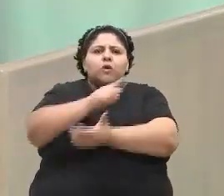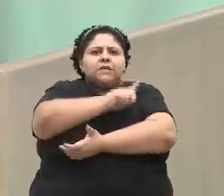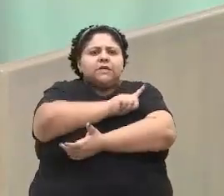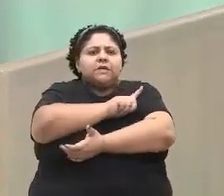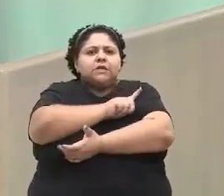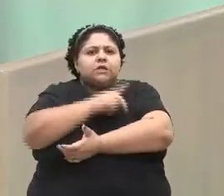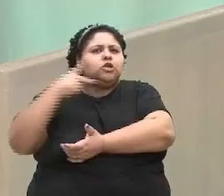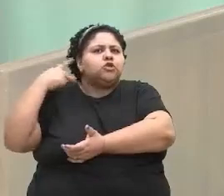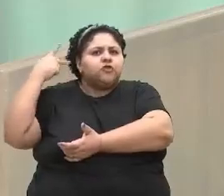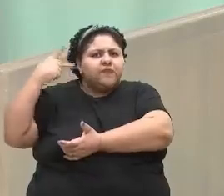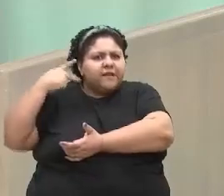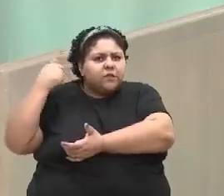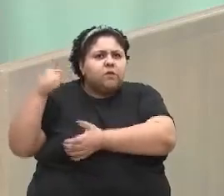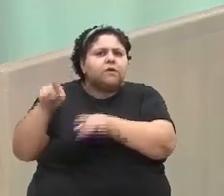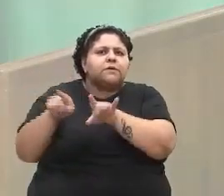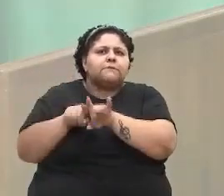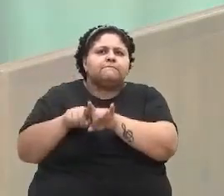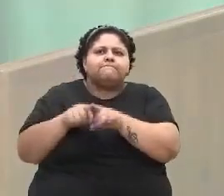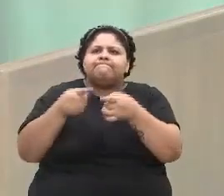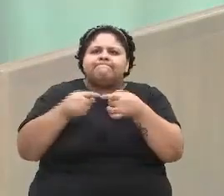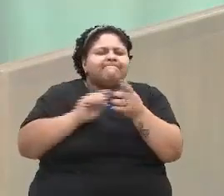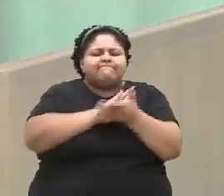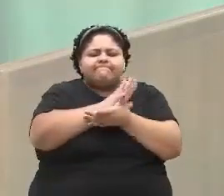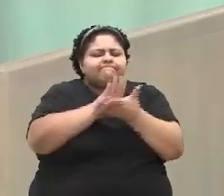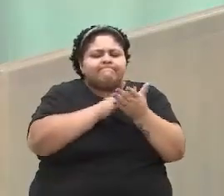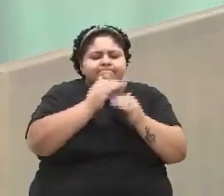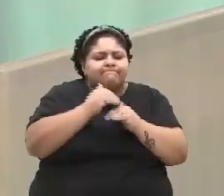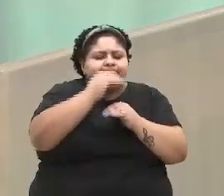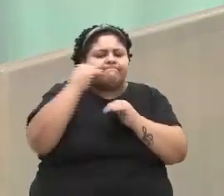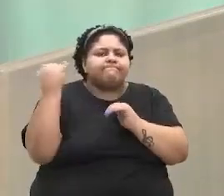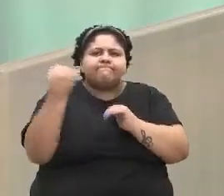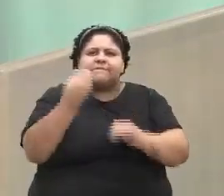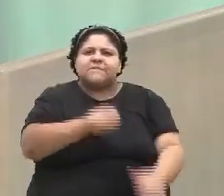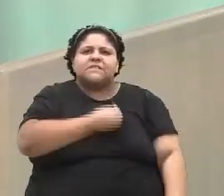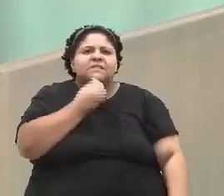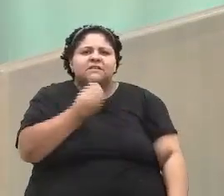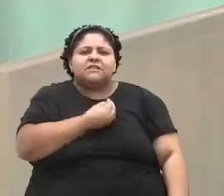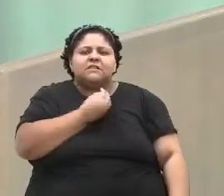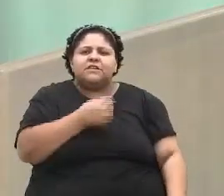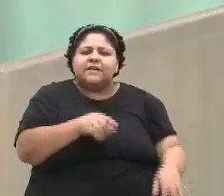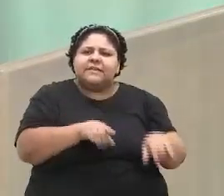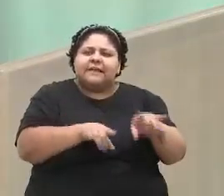região. Mas nada é mais importante na vida que a dignidade.